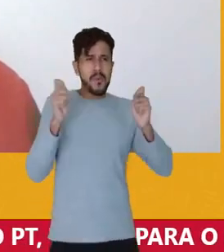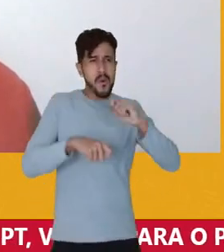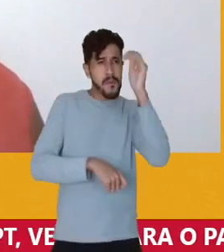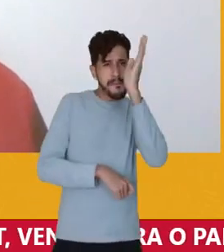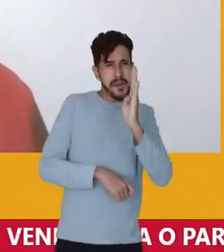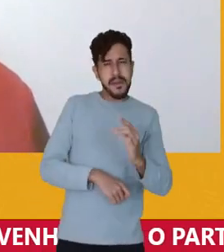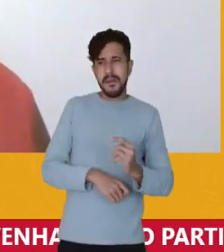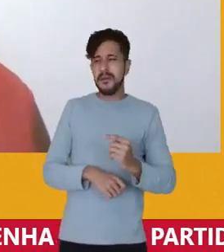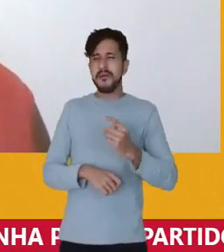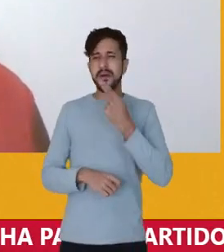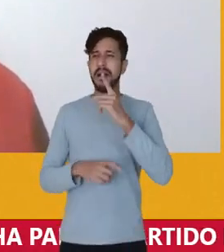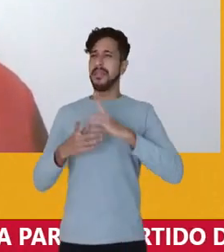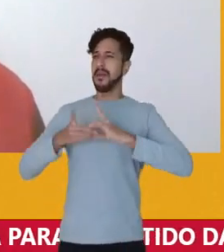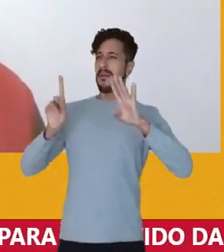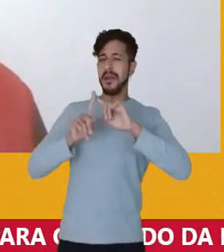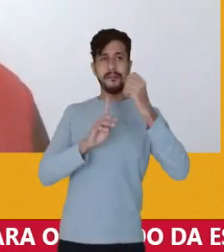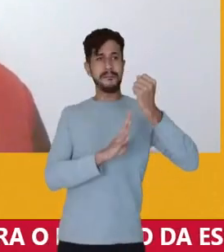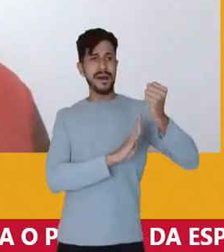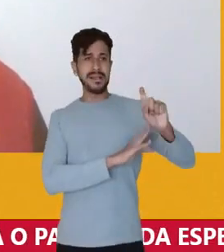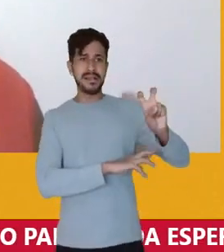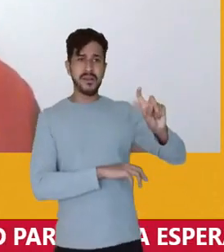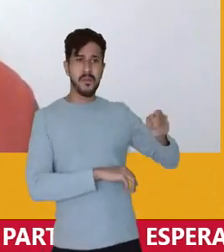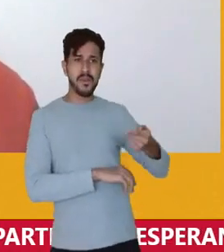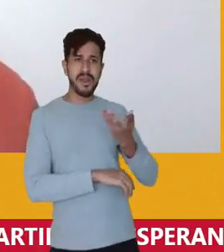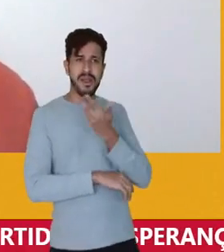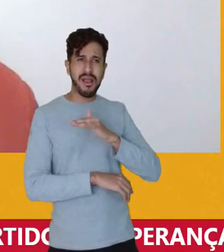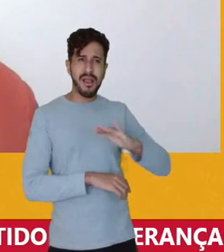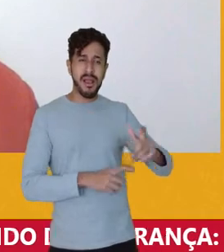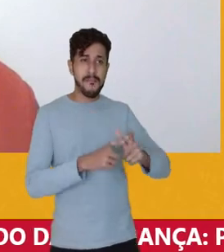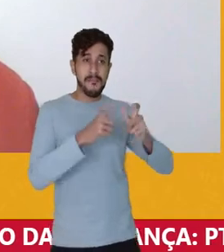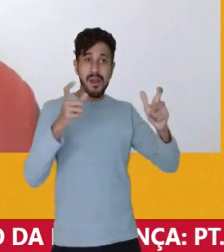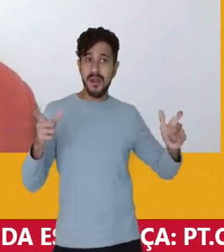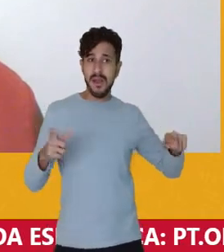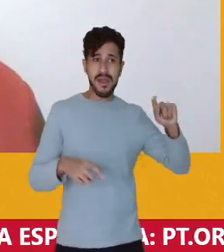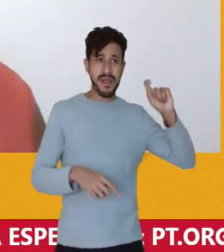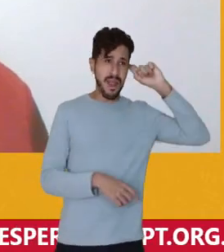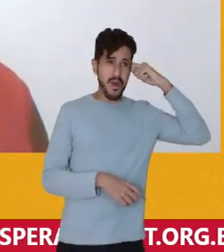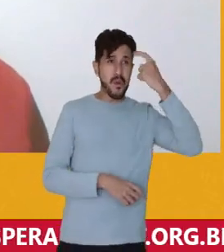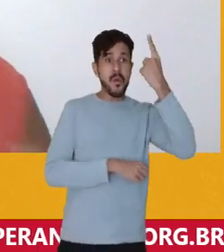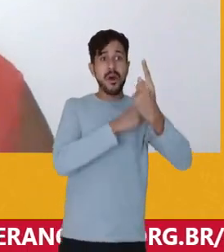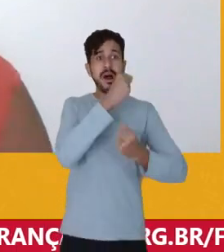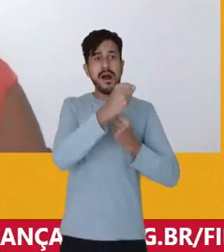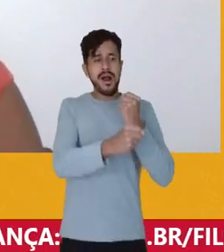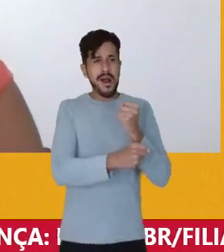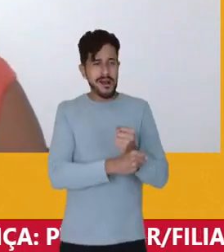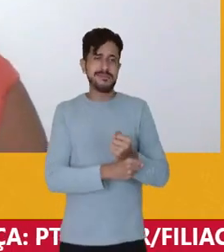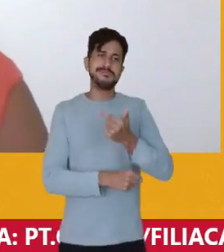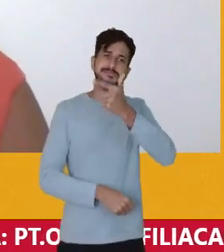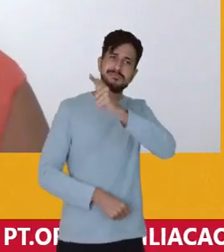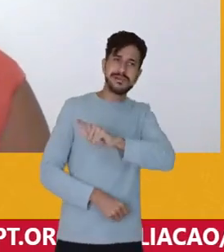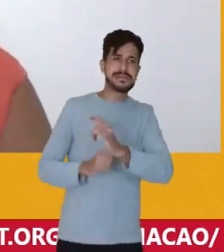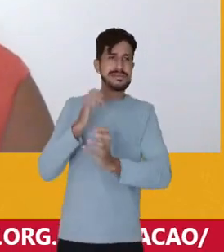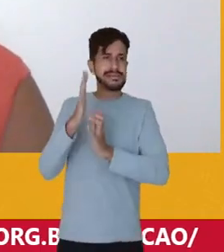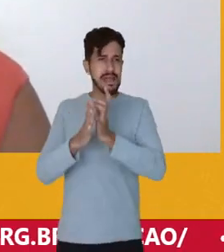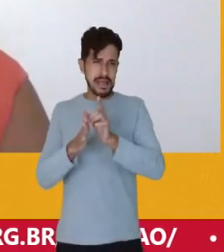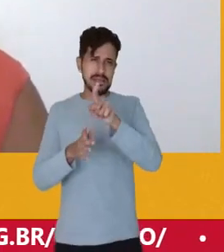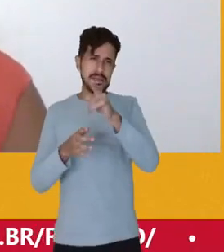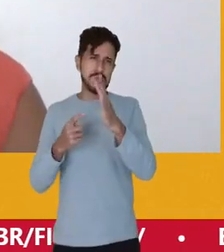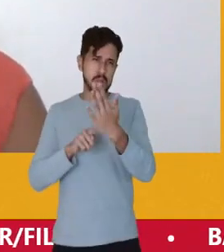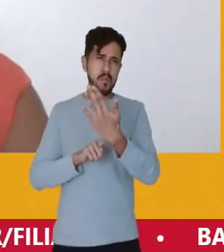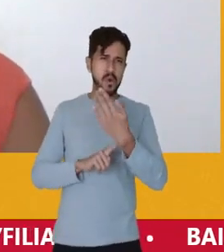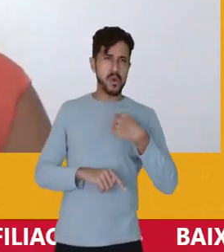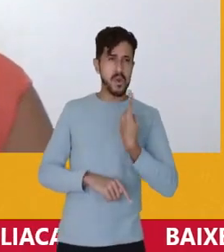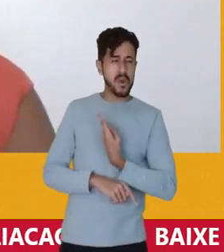democrático matar mais de 5 mil crianças, na sua maioria negro, em um ano? E, novamente, esses dados que você